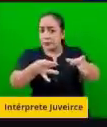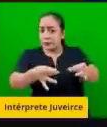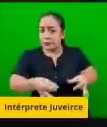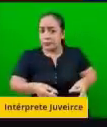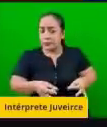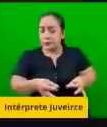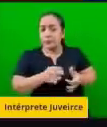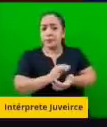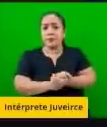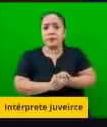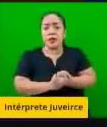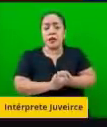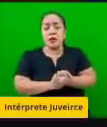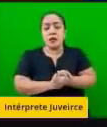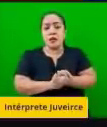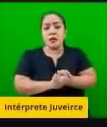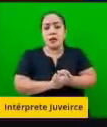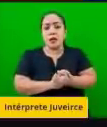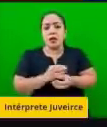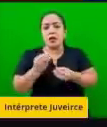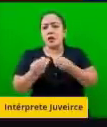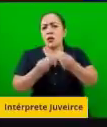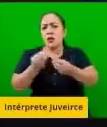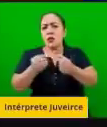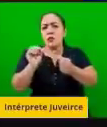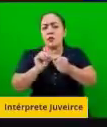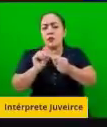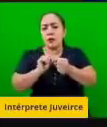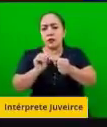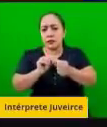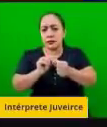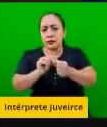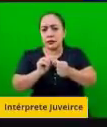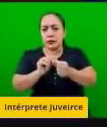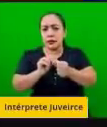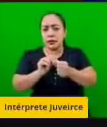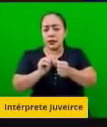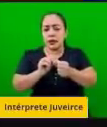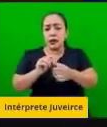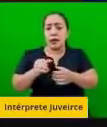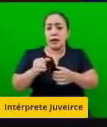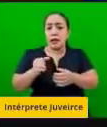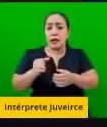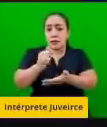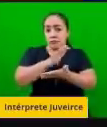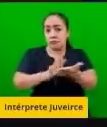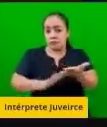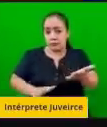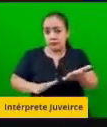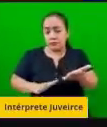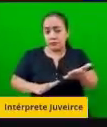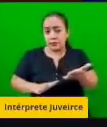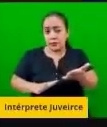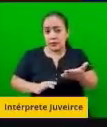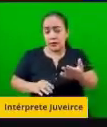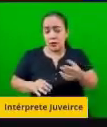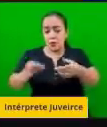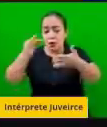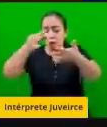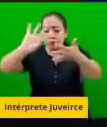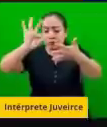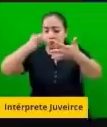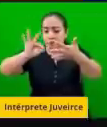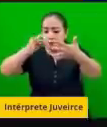aluno, na realização da atividade ou durante a realização da aula em si, para que o aluno destaque as principais informações contidas